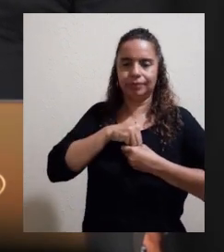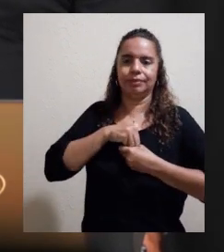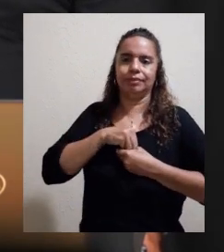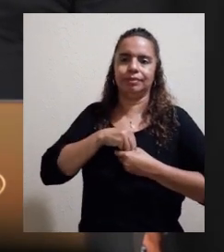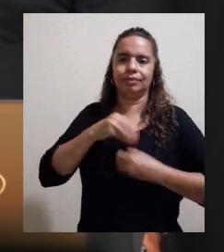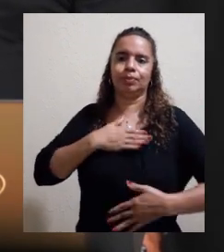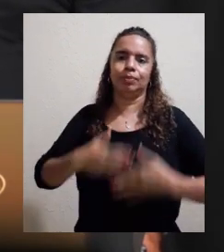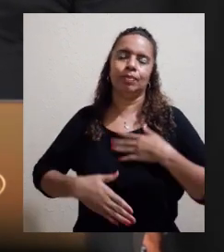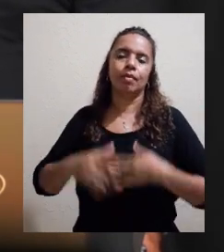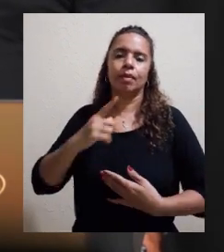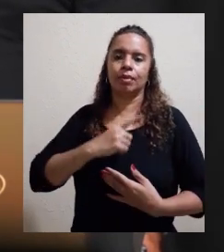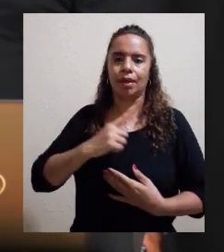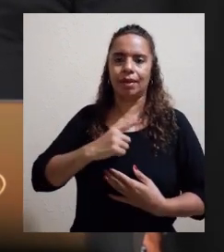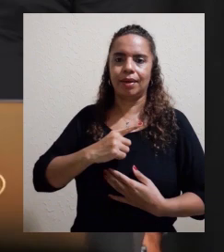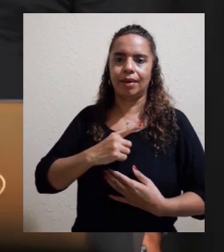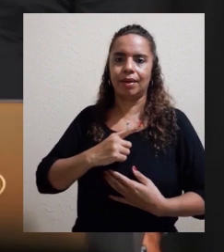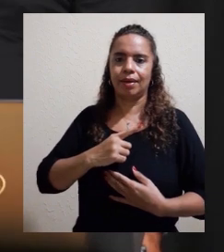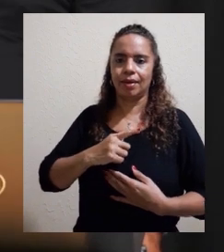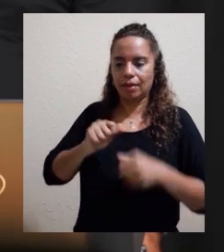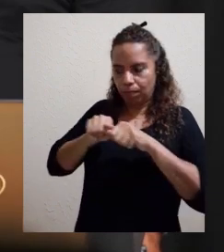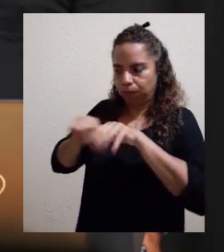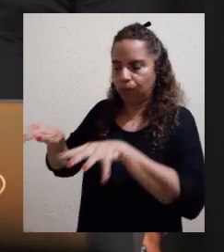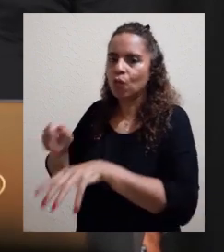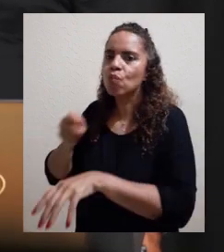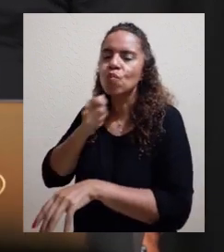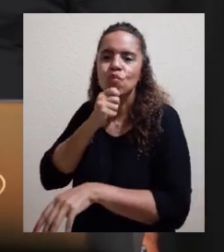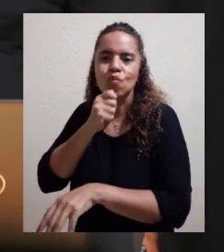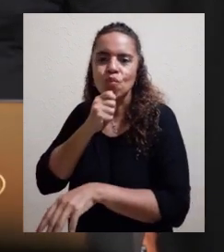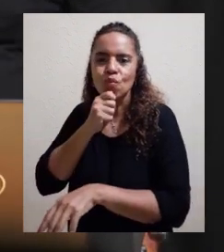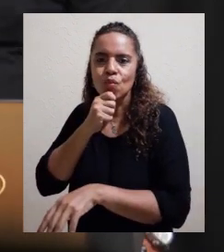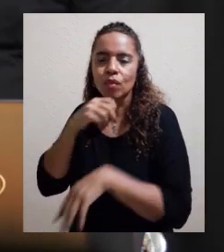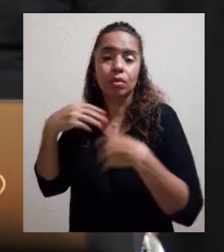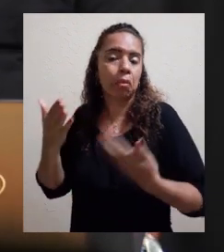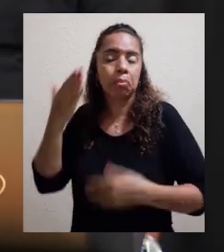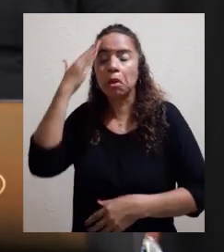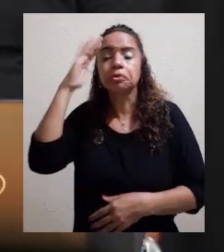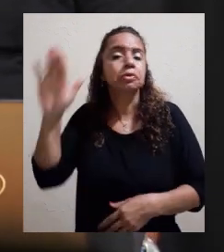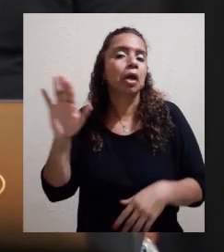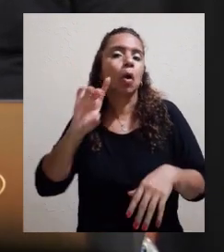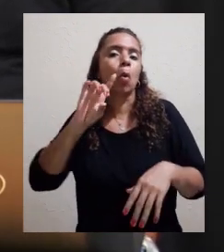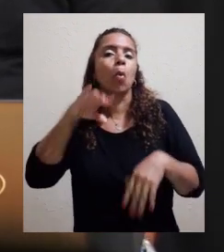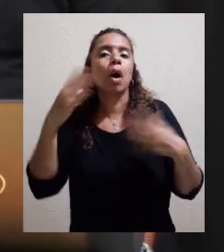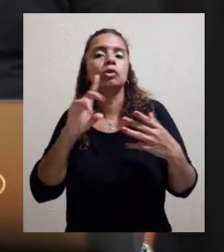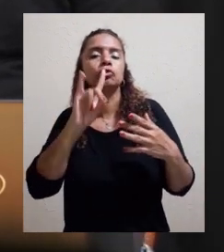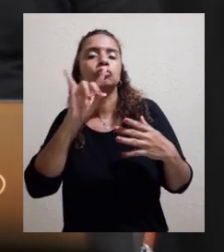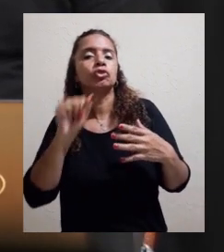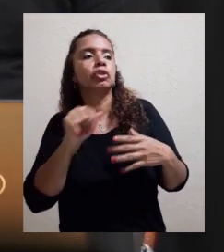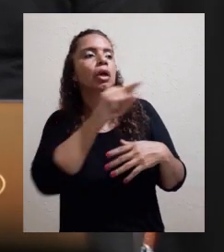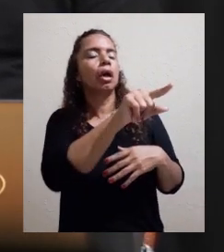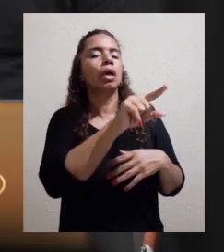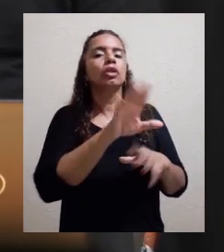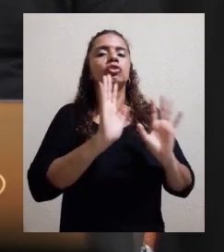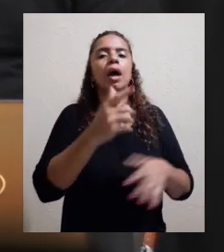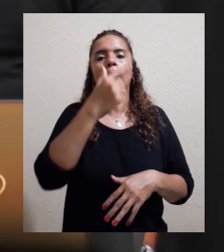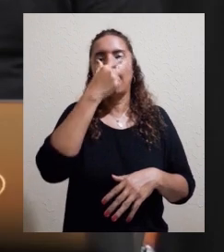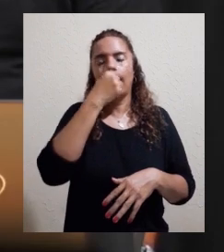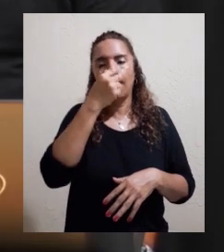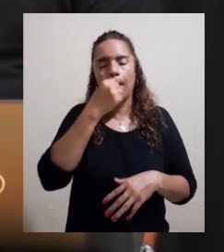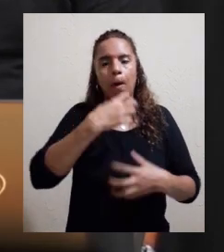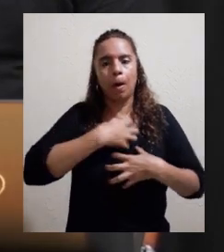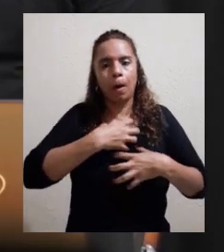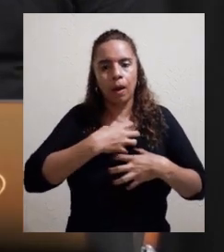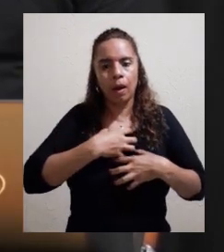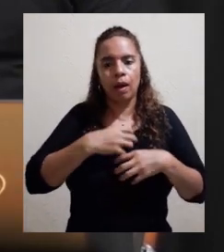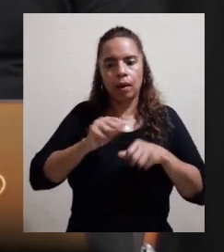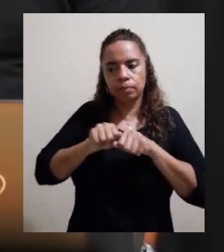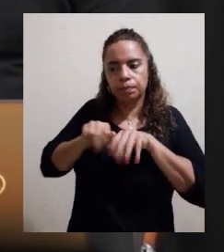ainda. Então, não tem como saber, no caso da Ian, se ela entrou em contato com ele na fase que ele estava